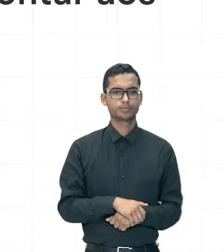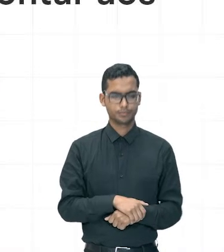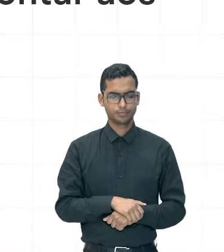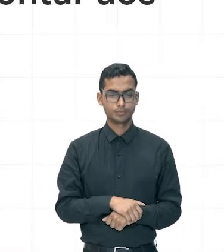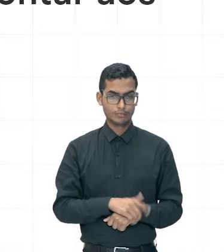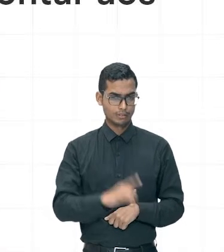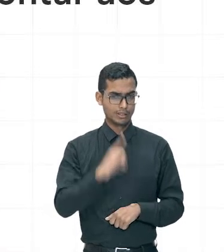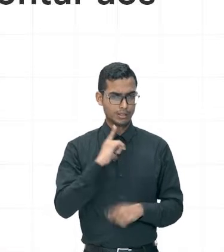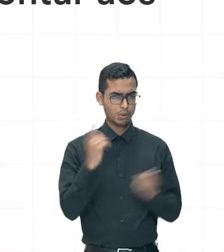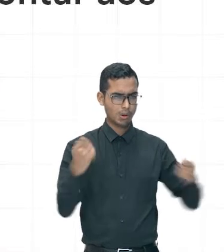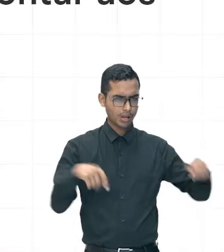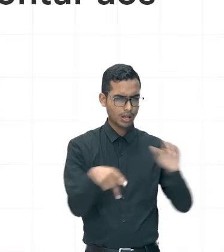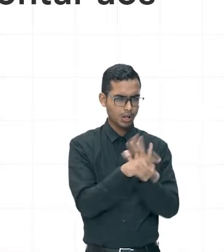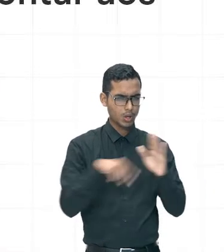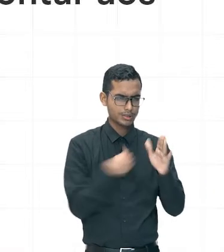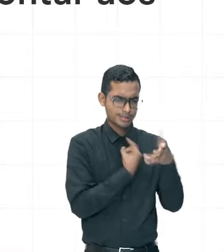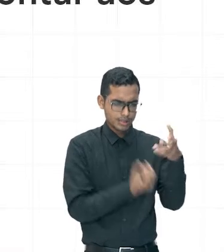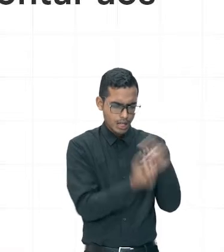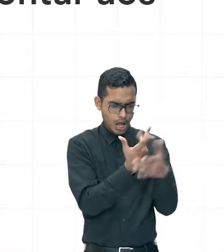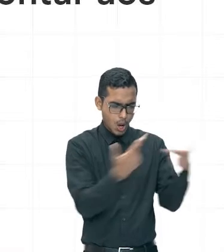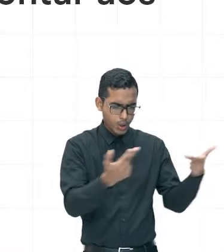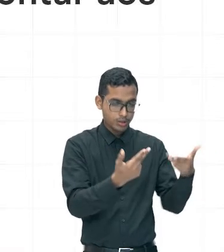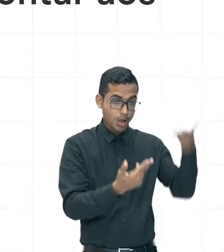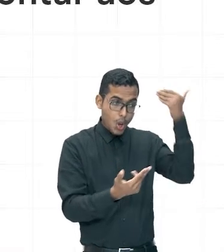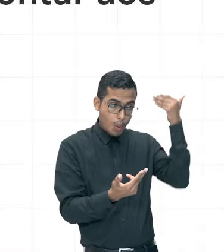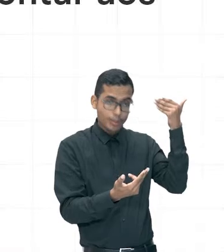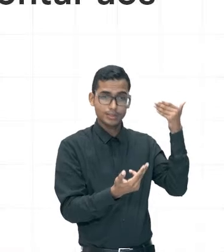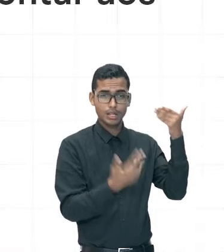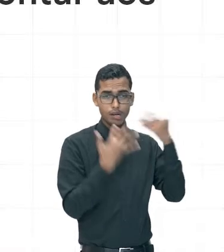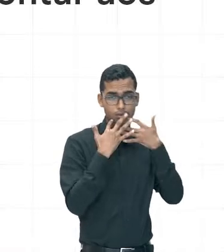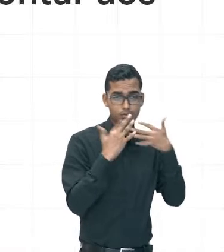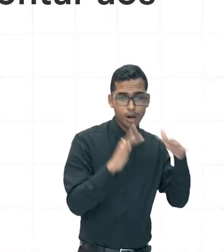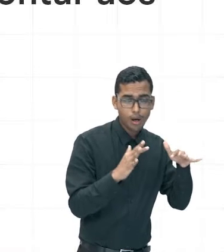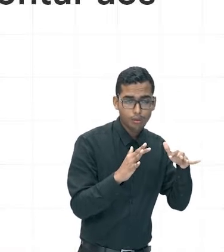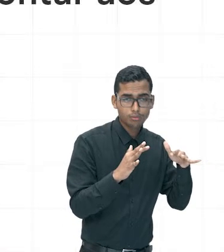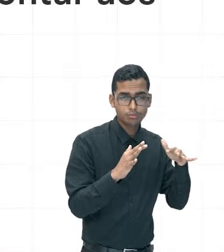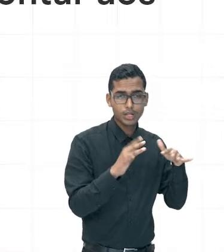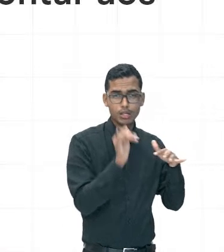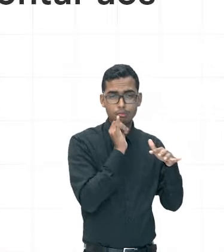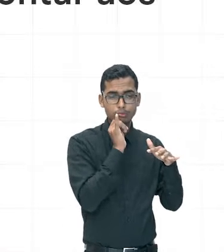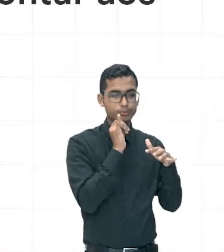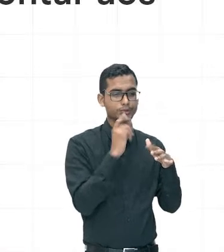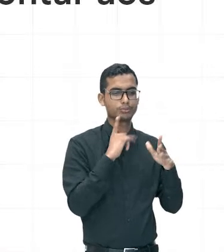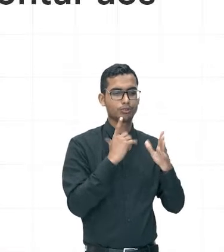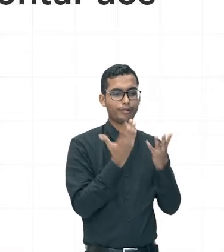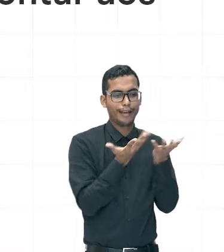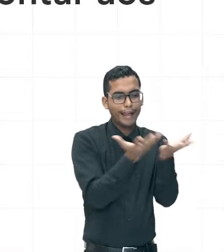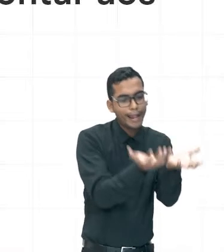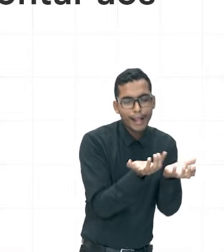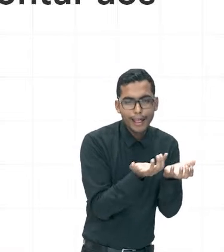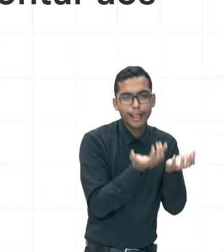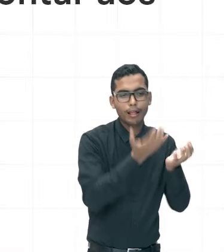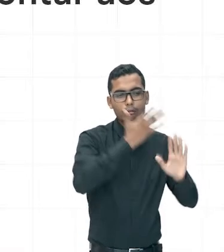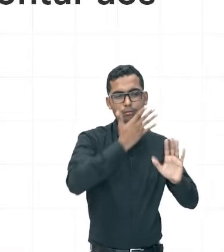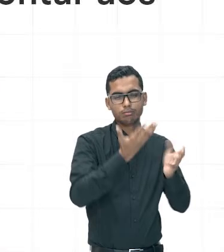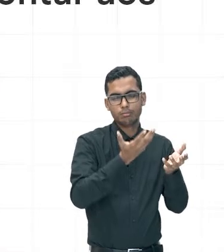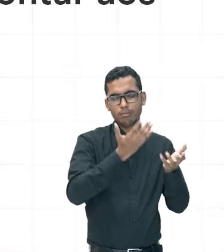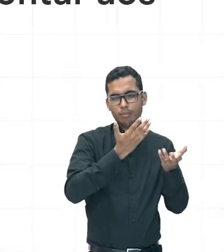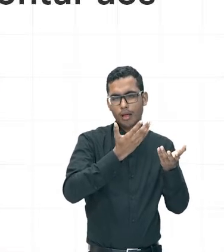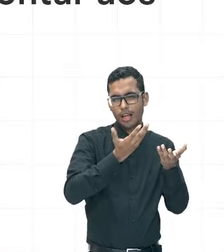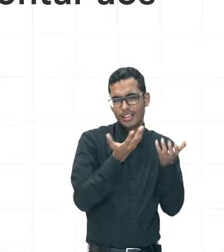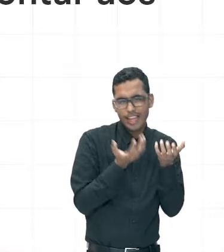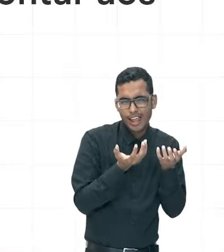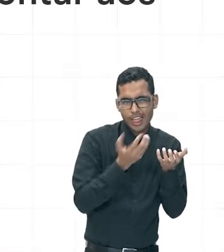cria pistas do passado sem querer? Sim, a gente acaba criando. A gente tem aquelas que são intencionais, mas tem aquelas que são